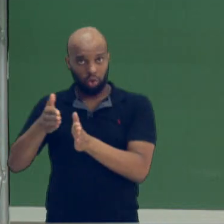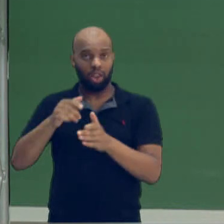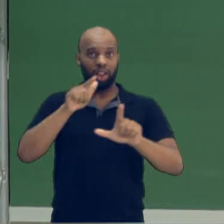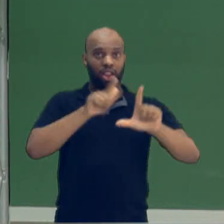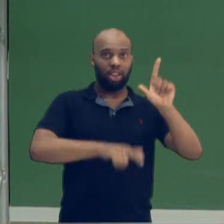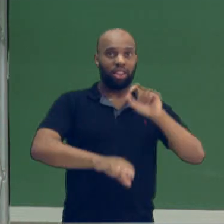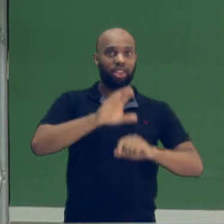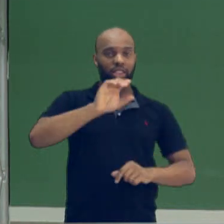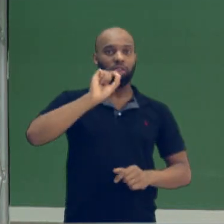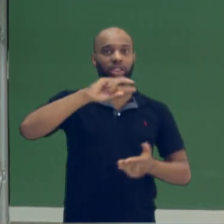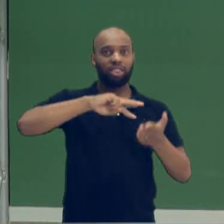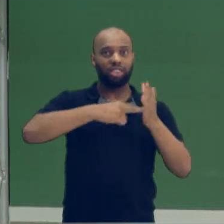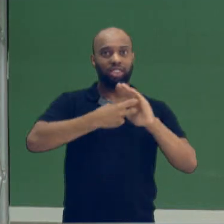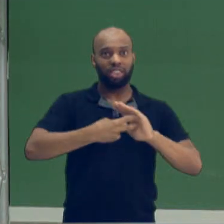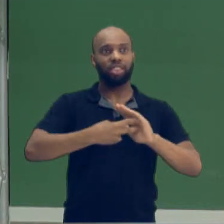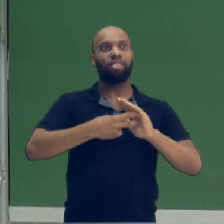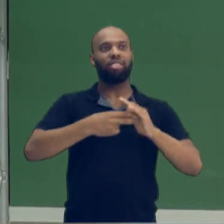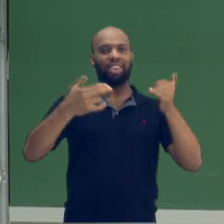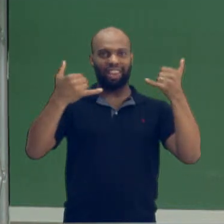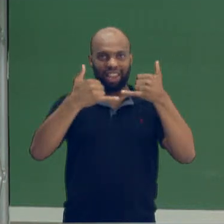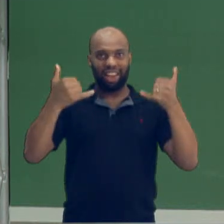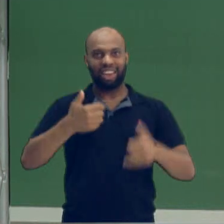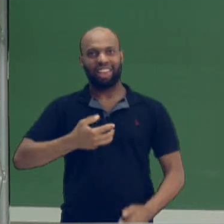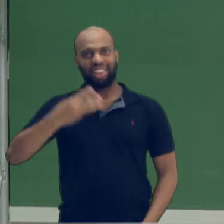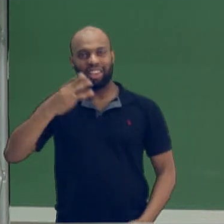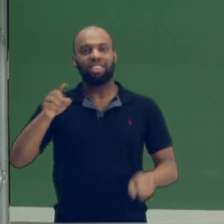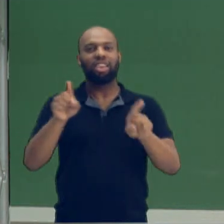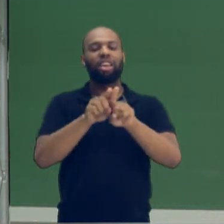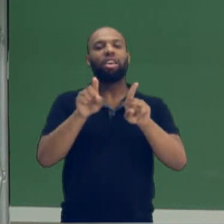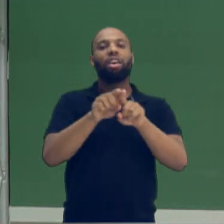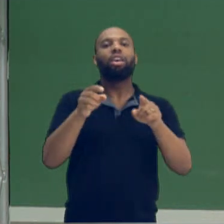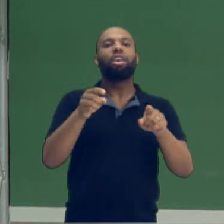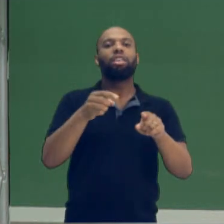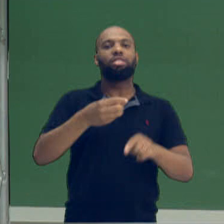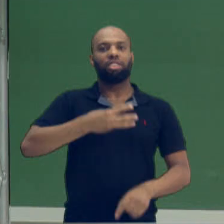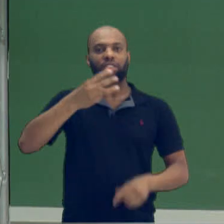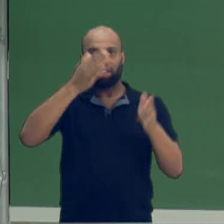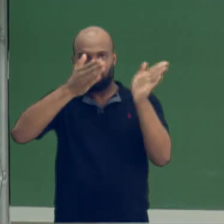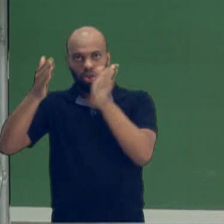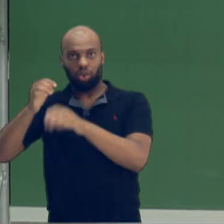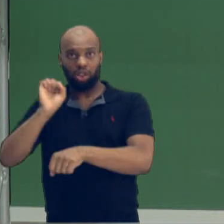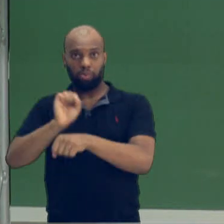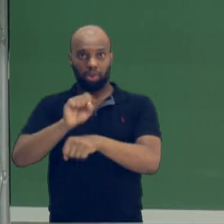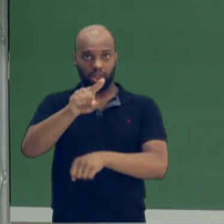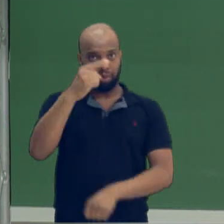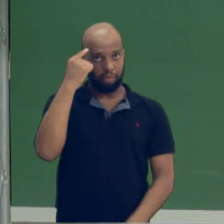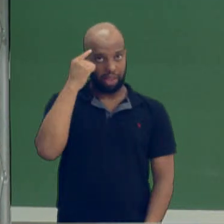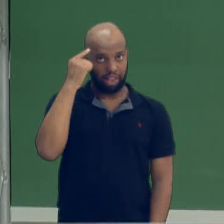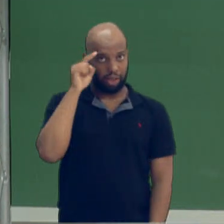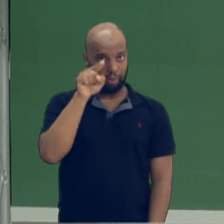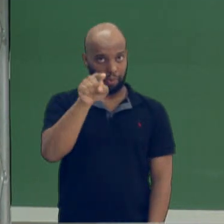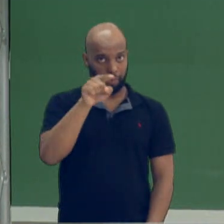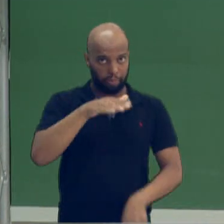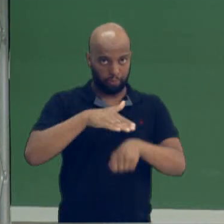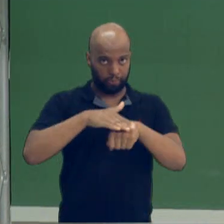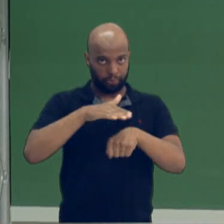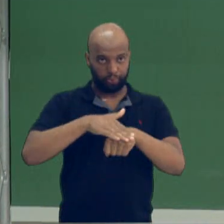que significa o número da terceira linha e terceira coluna? Tempinho para vocês pensarem.